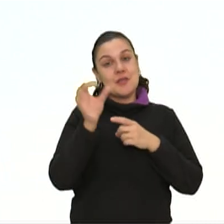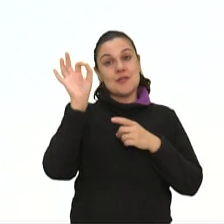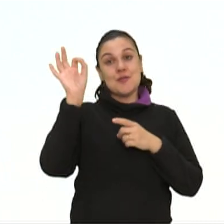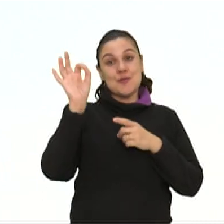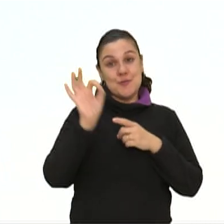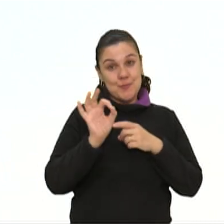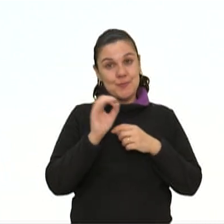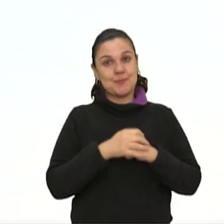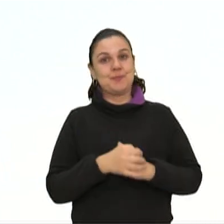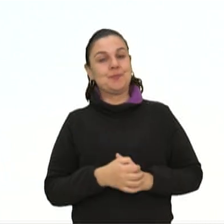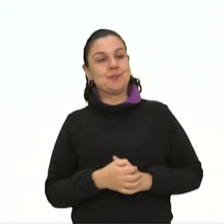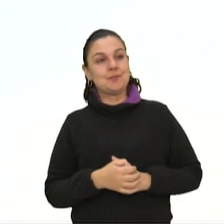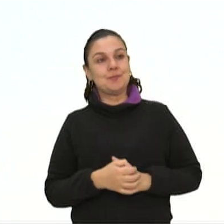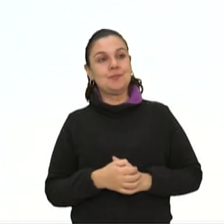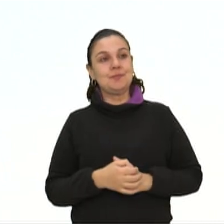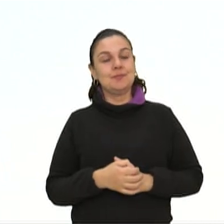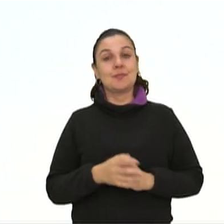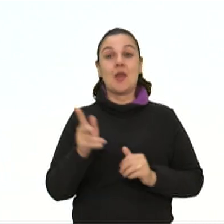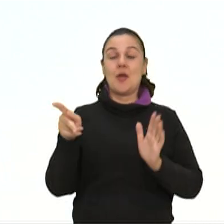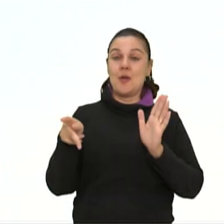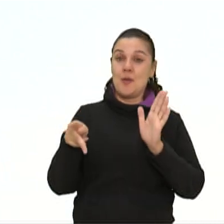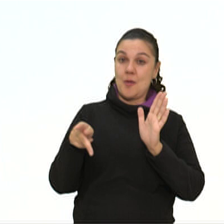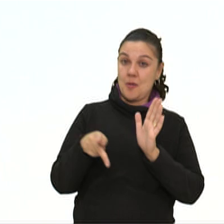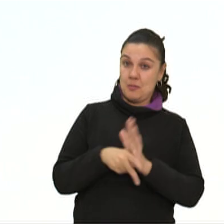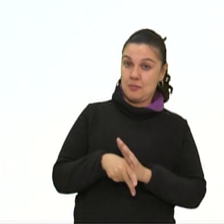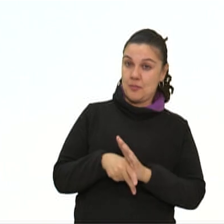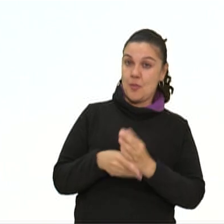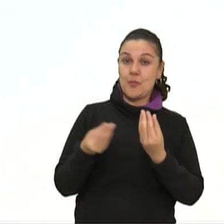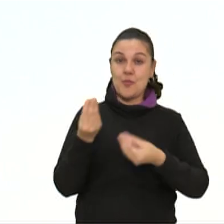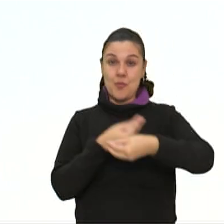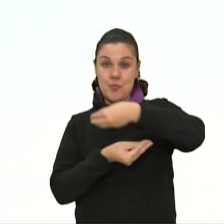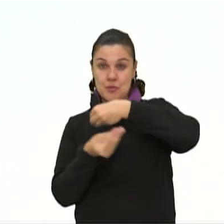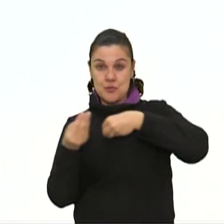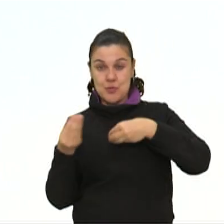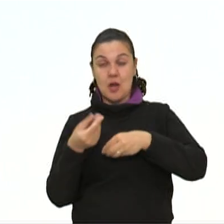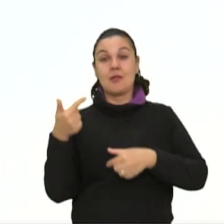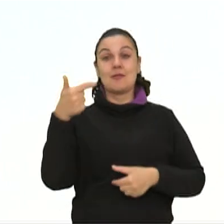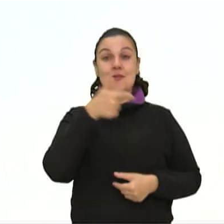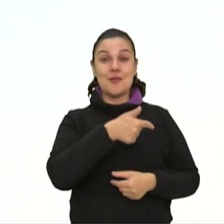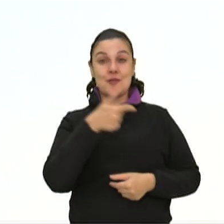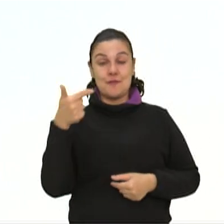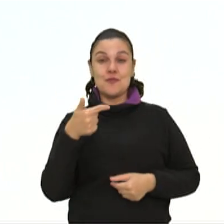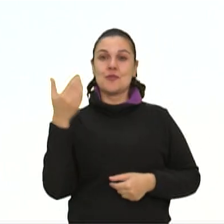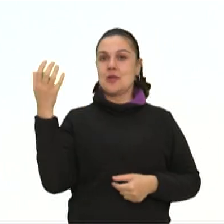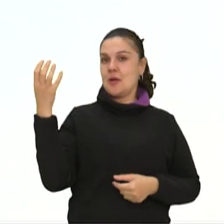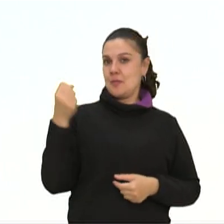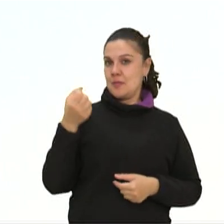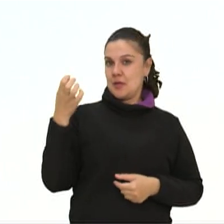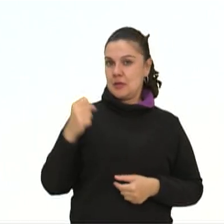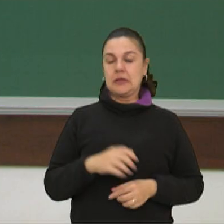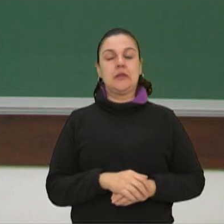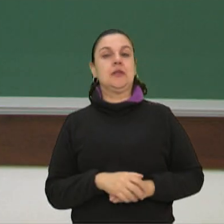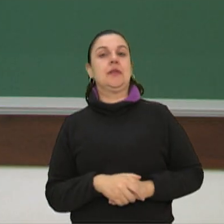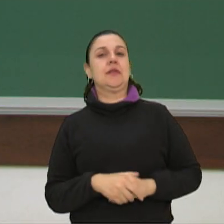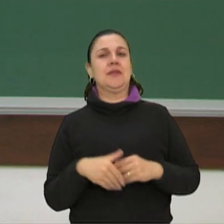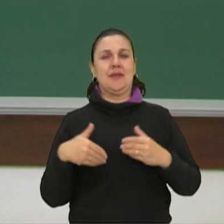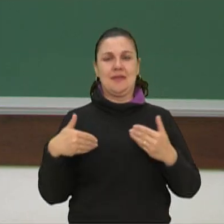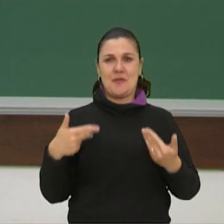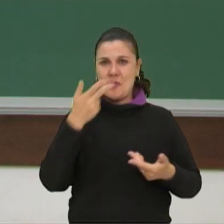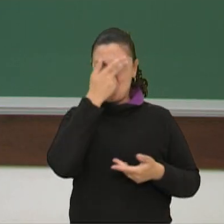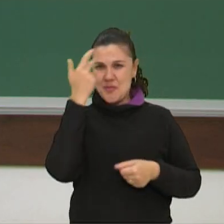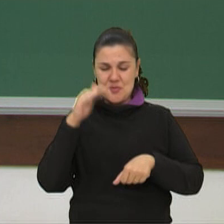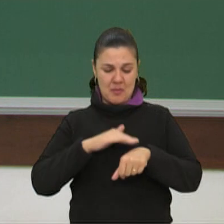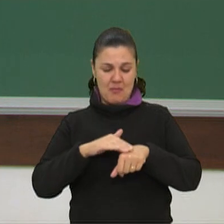26% da população das Minas Gerais era formada por pardos e 22% por brancos. Os brancos,